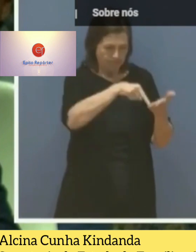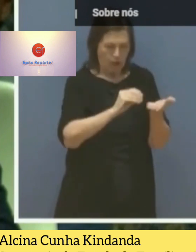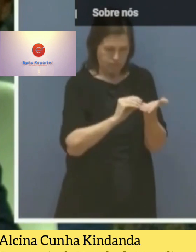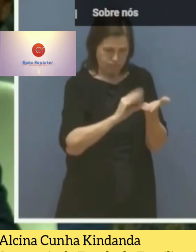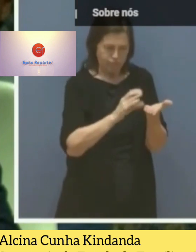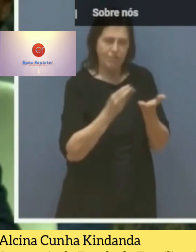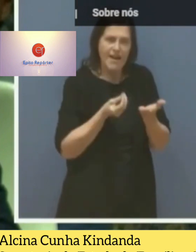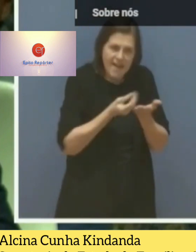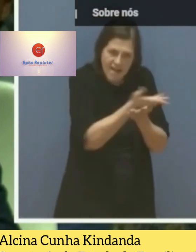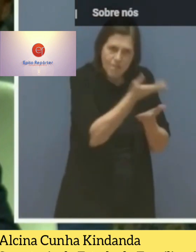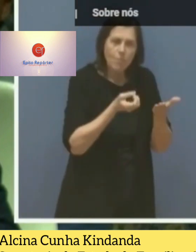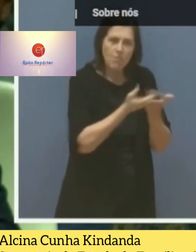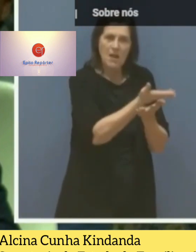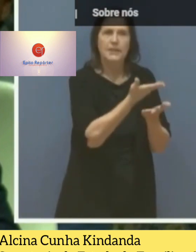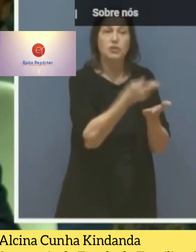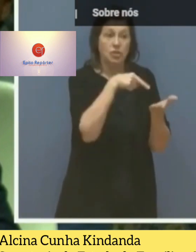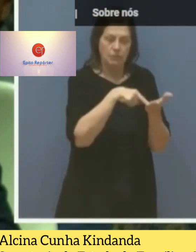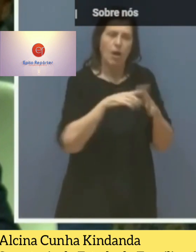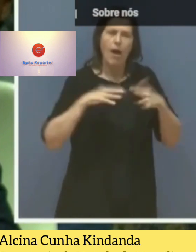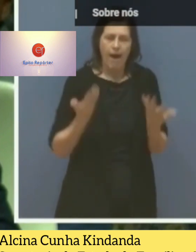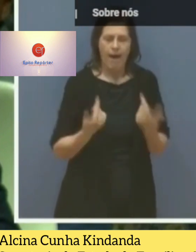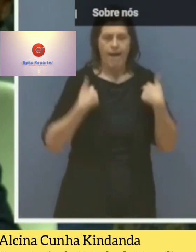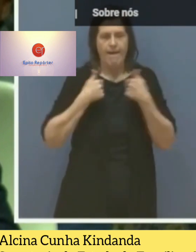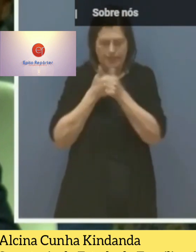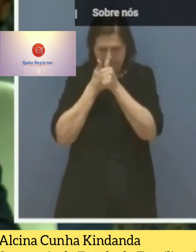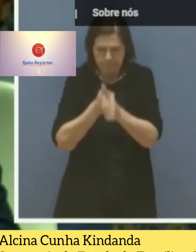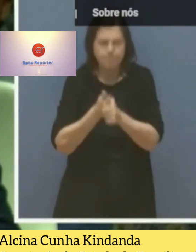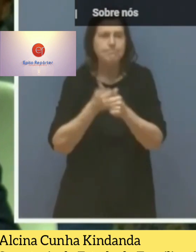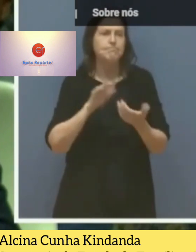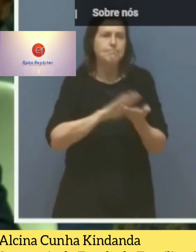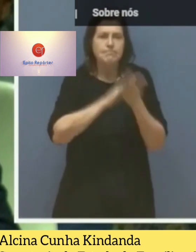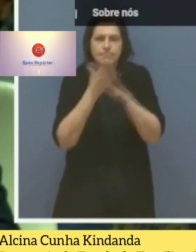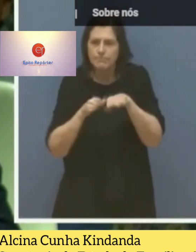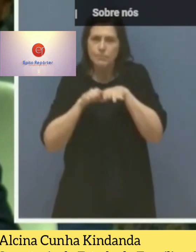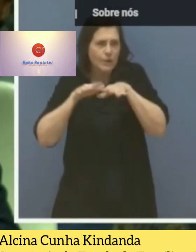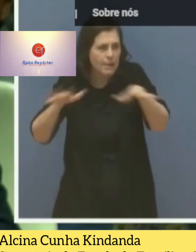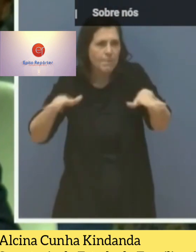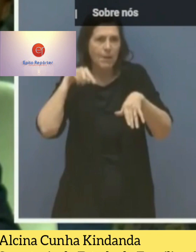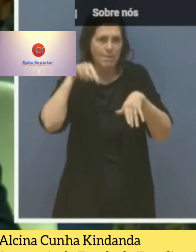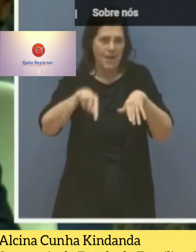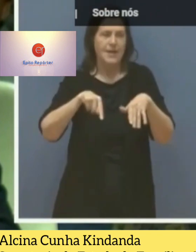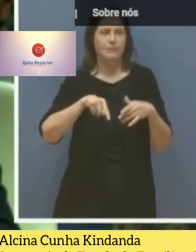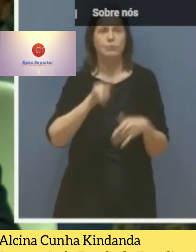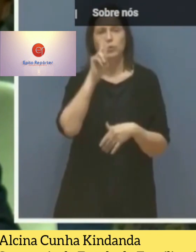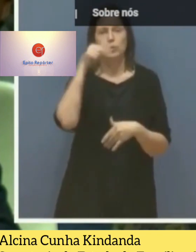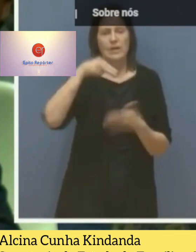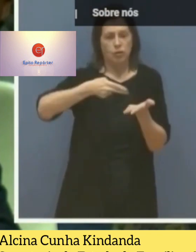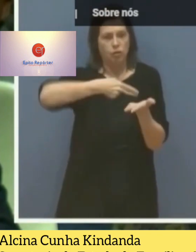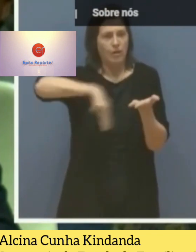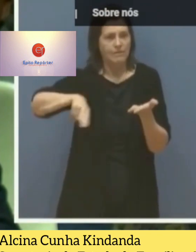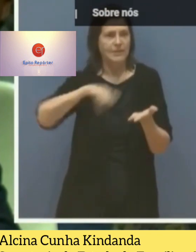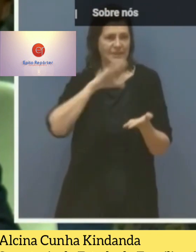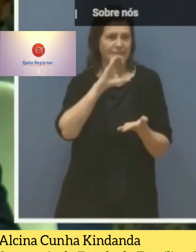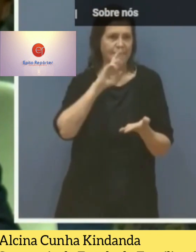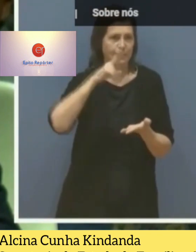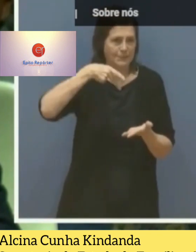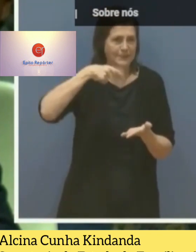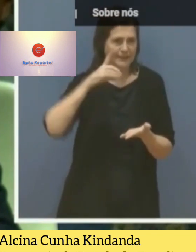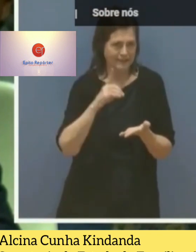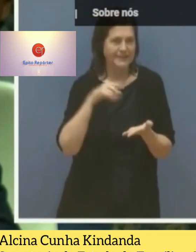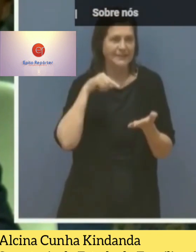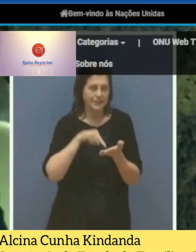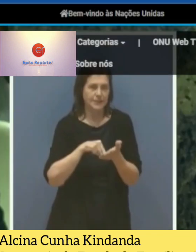convenção os fatores constrangimentos dificuldades que afetam a plena realização das obrigações